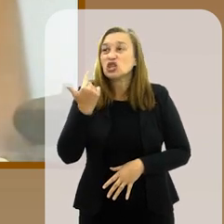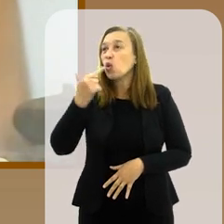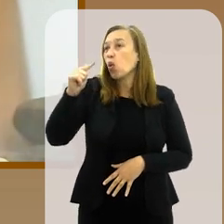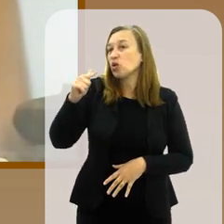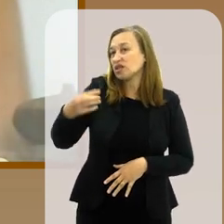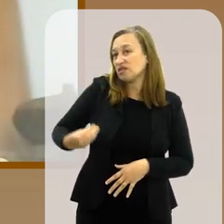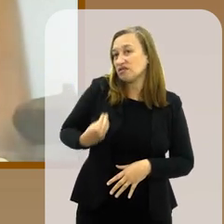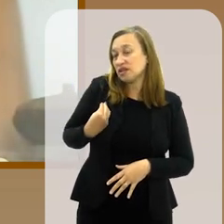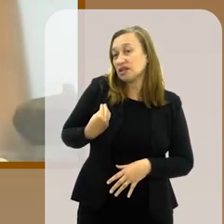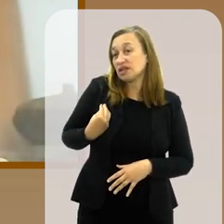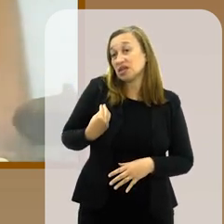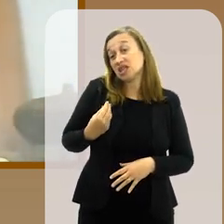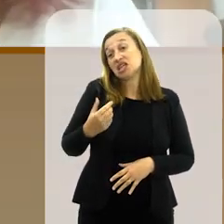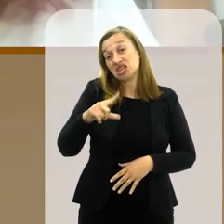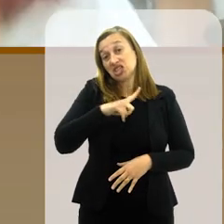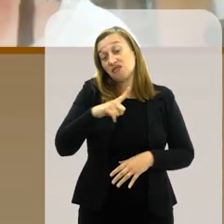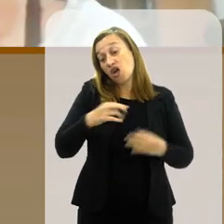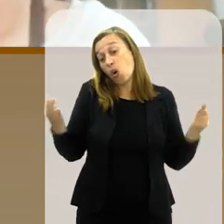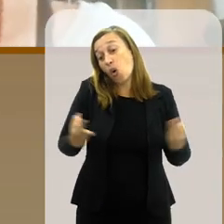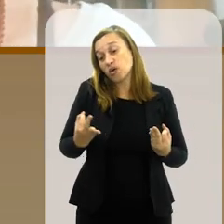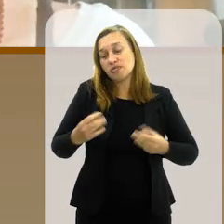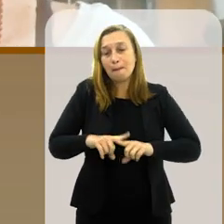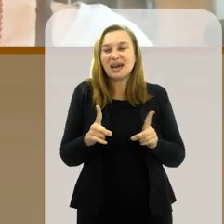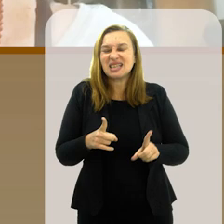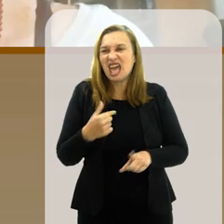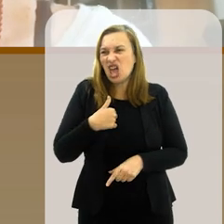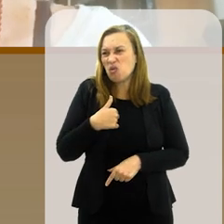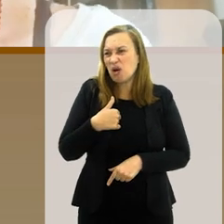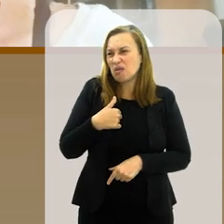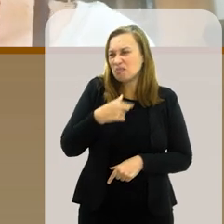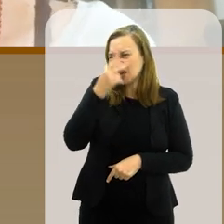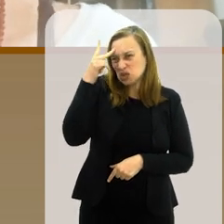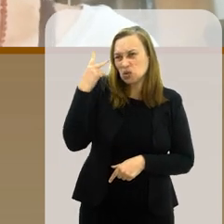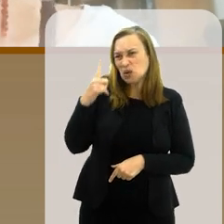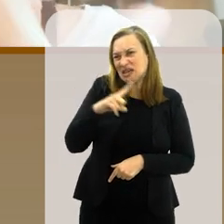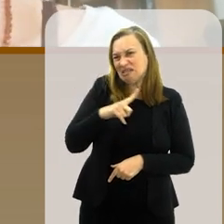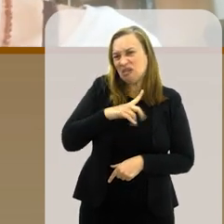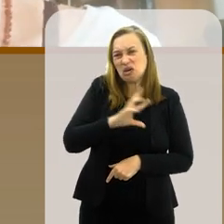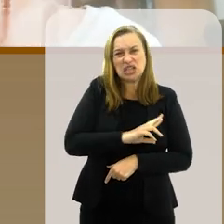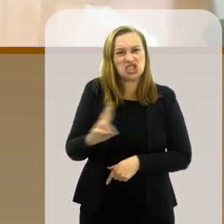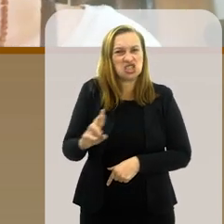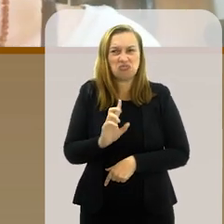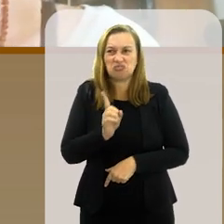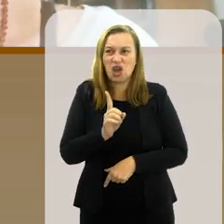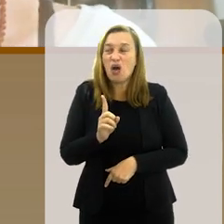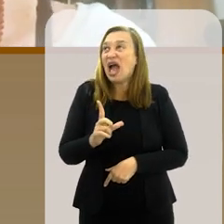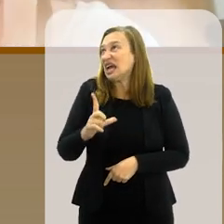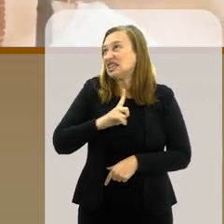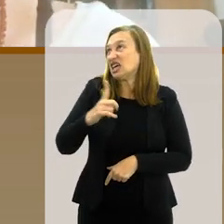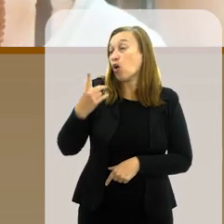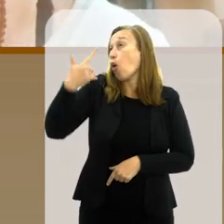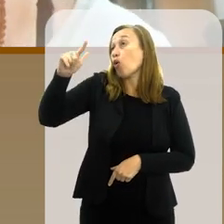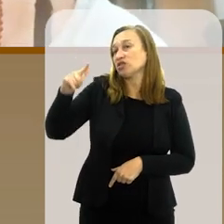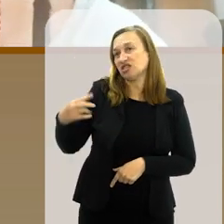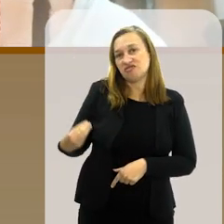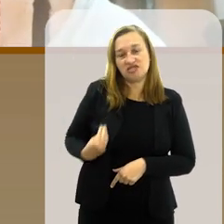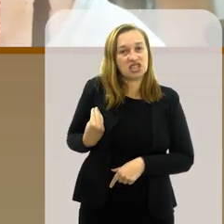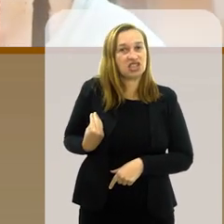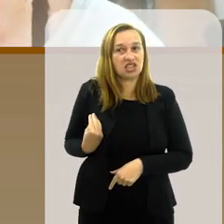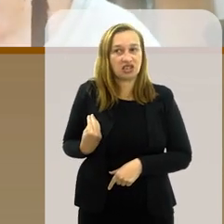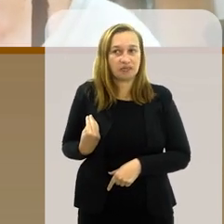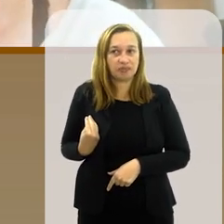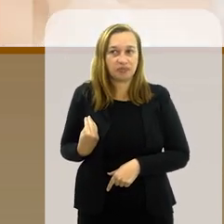tiver, ótimo, né? Mas eu não sou uma pessoa que tem essa crença. Ah, existe outra